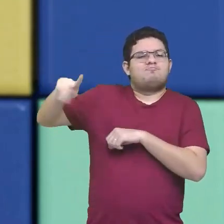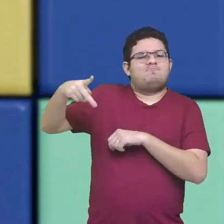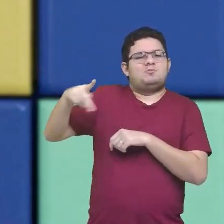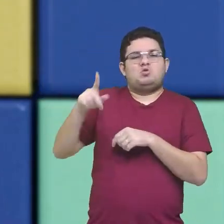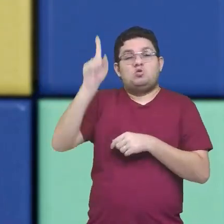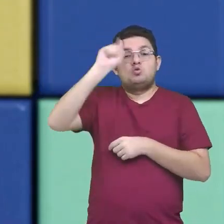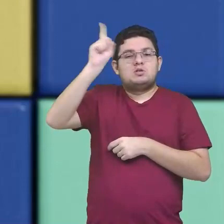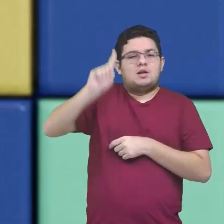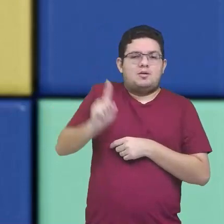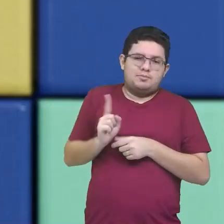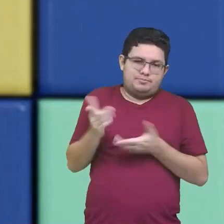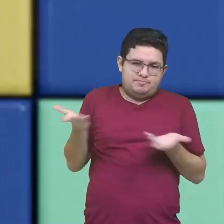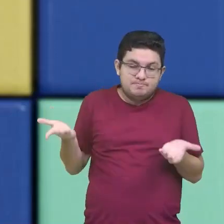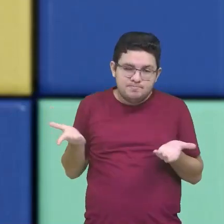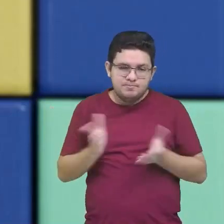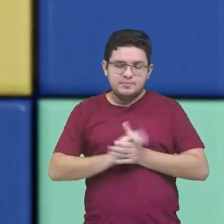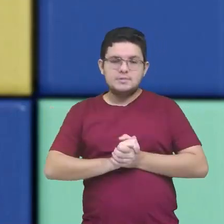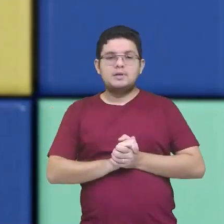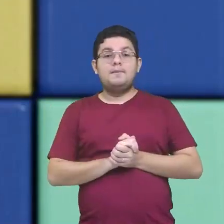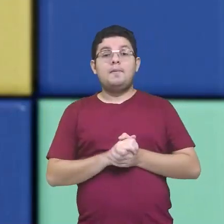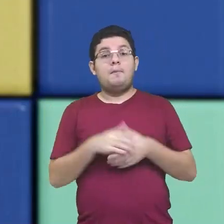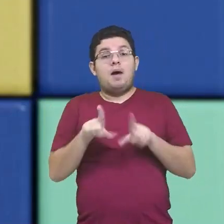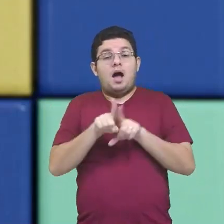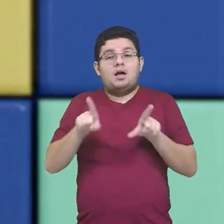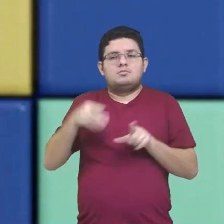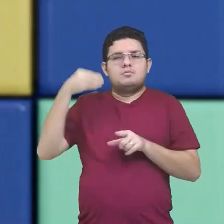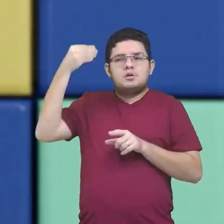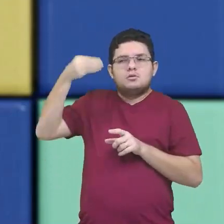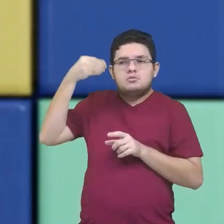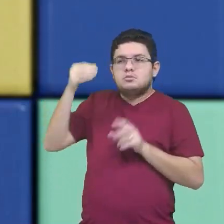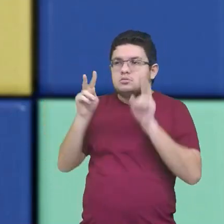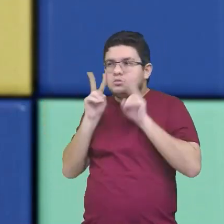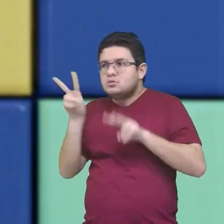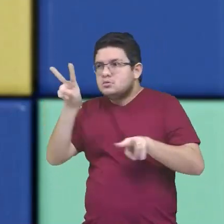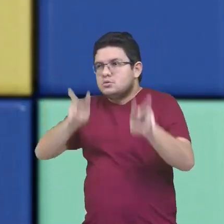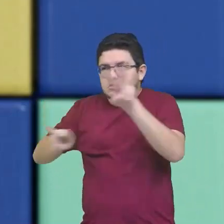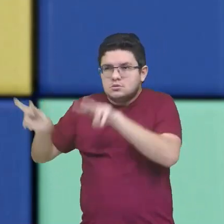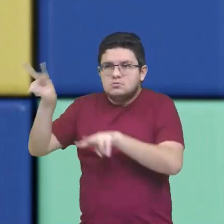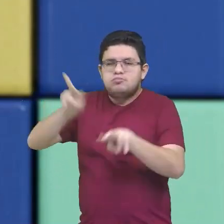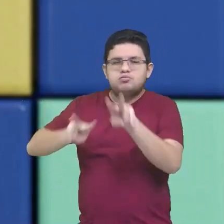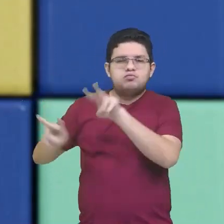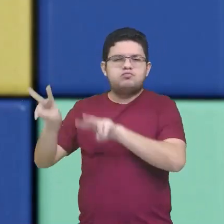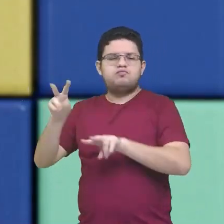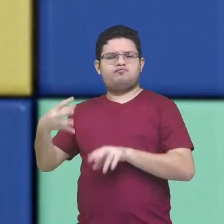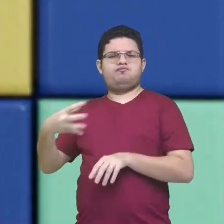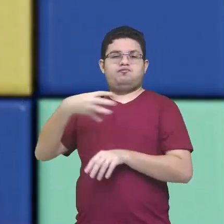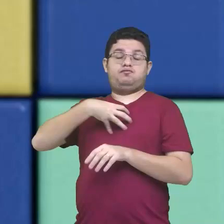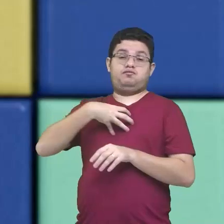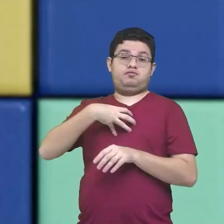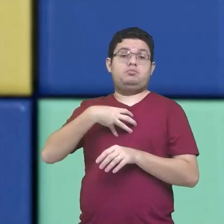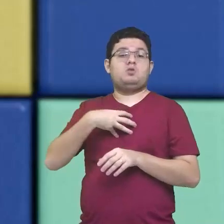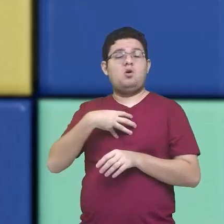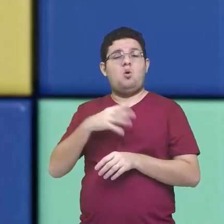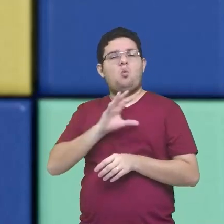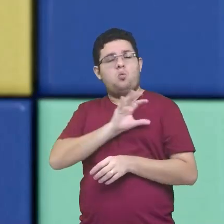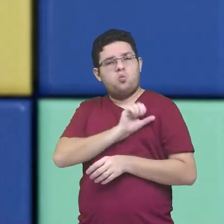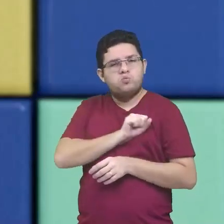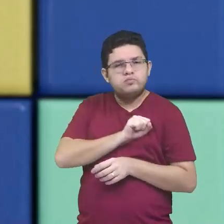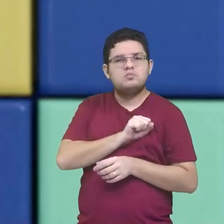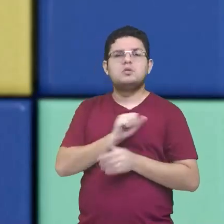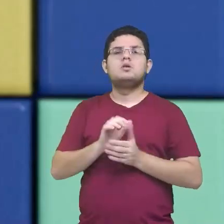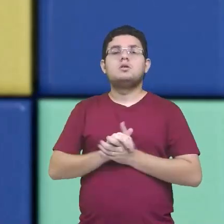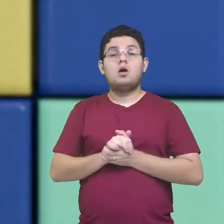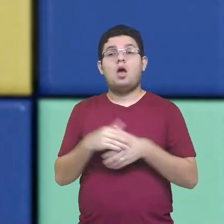experiência, gente, foi muito gratificante, gostei muito, né? Fiquei lá curiosa, lendo, e você